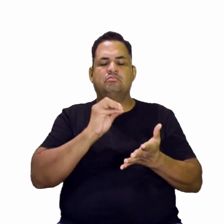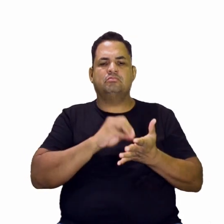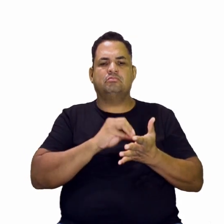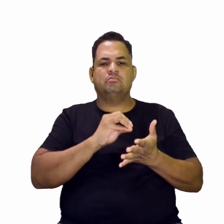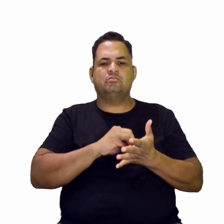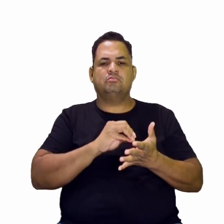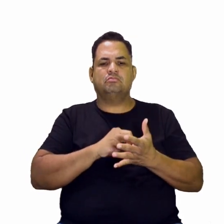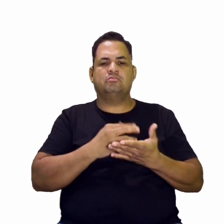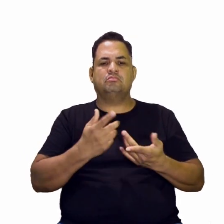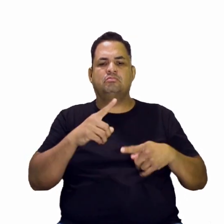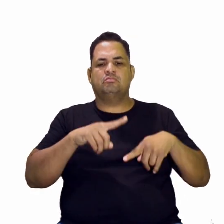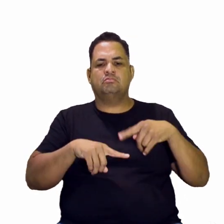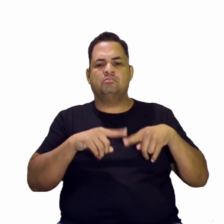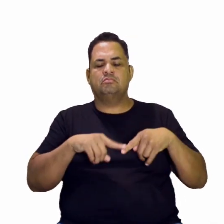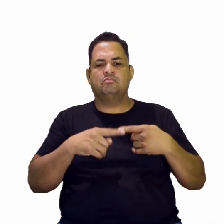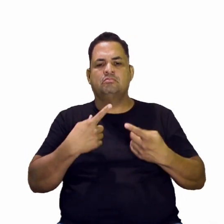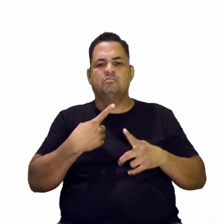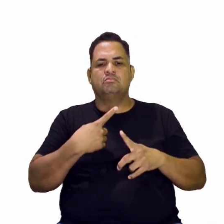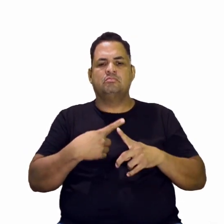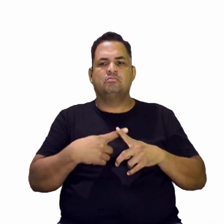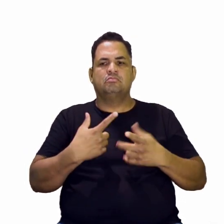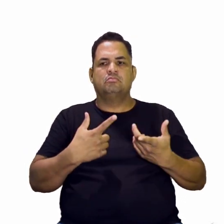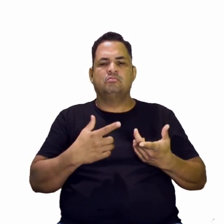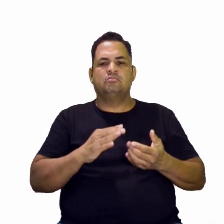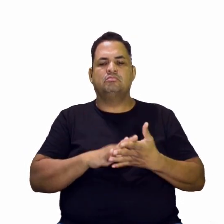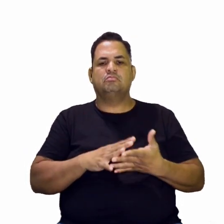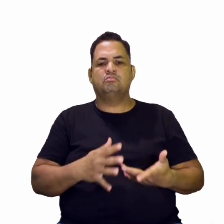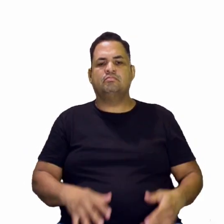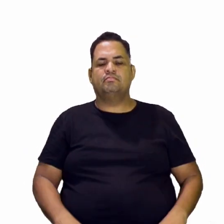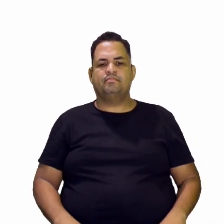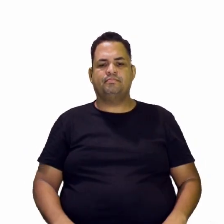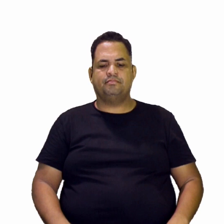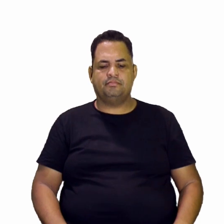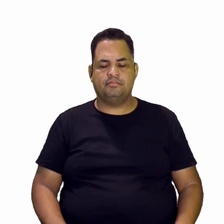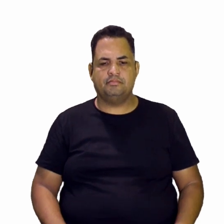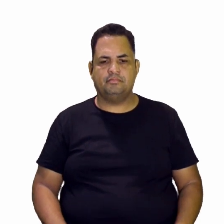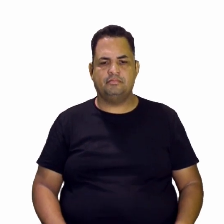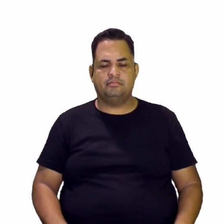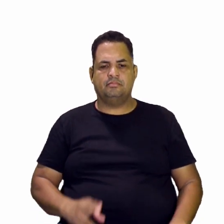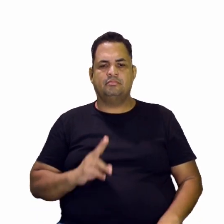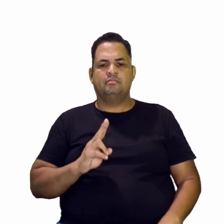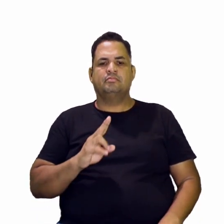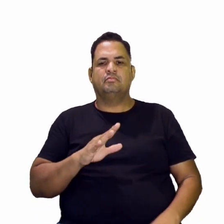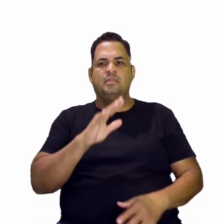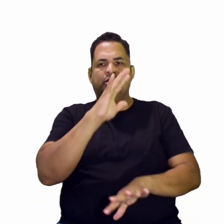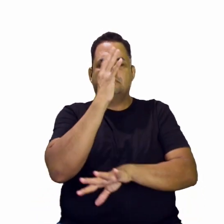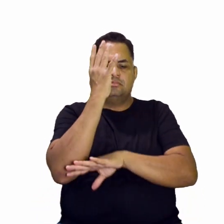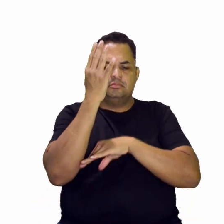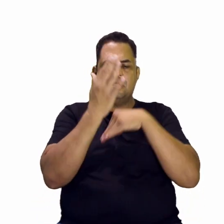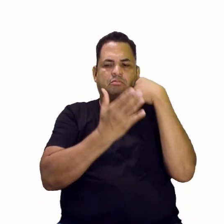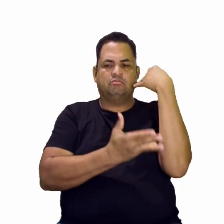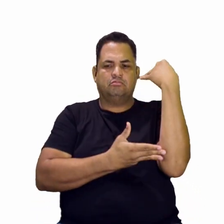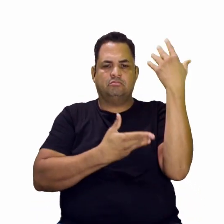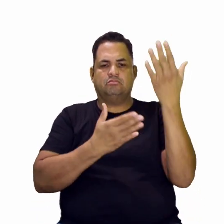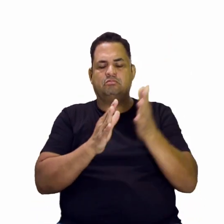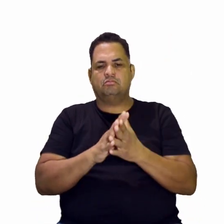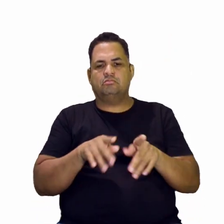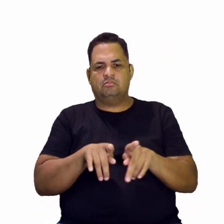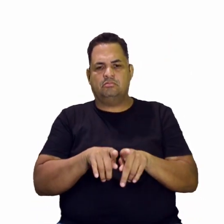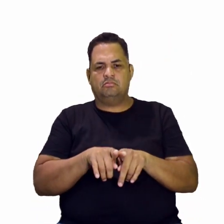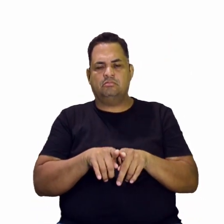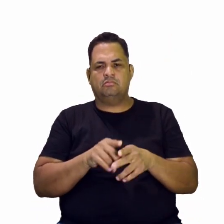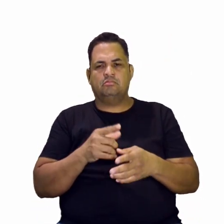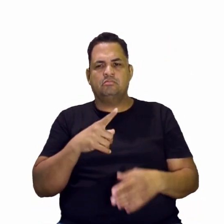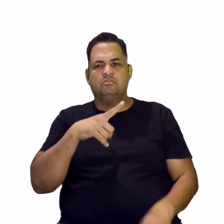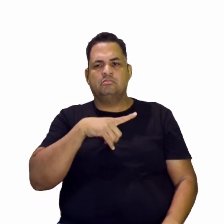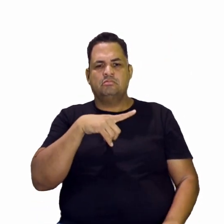esse recurso devido às perdas de hábitos, queimadas, enfim, processo de derrubadas de florestas,